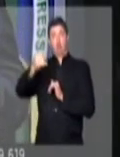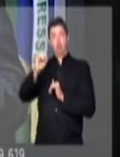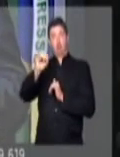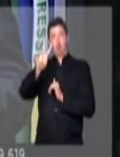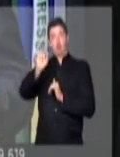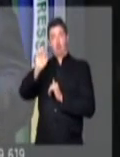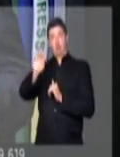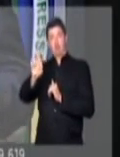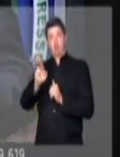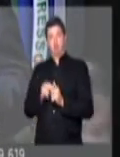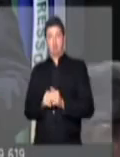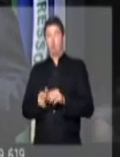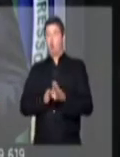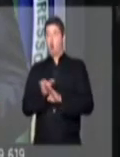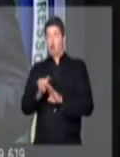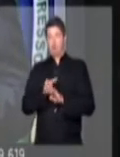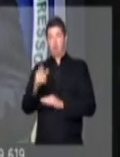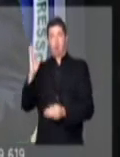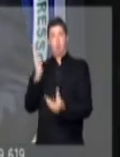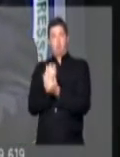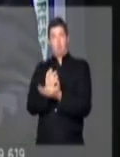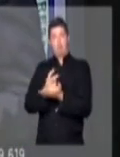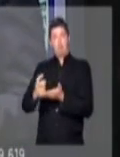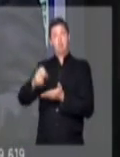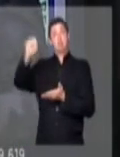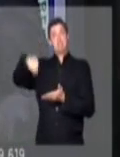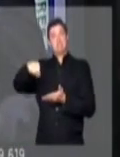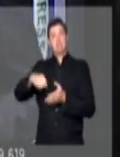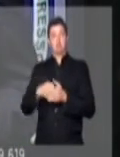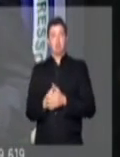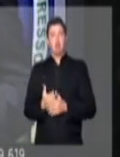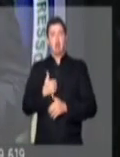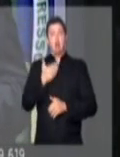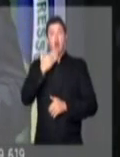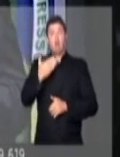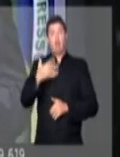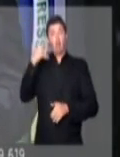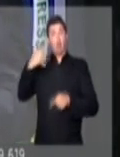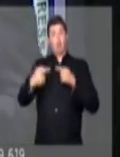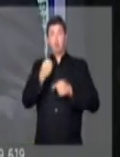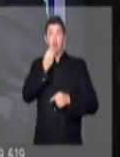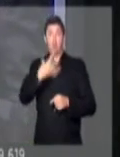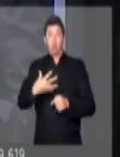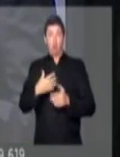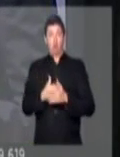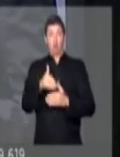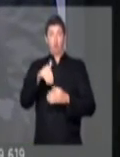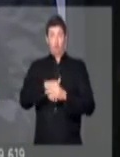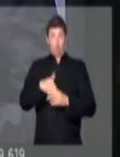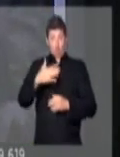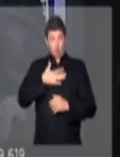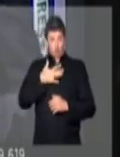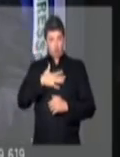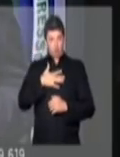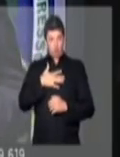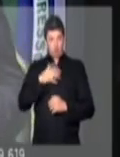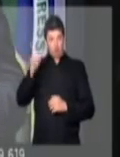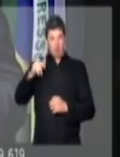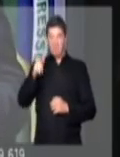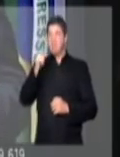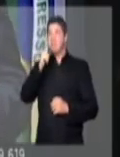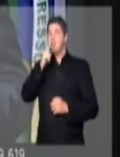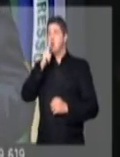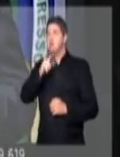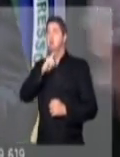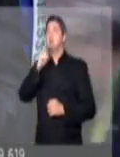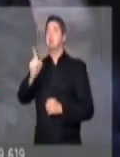Jovair Arantes, orientando sim pelo impeachment. Sou a favor da boa política. O meu voto não foi conquistado por